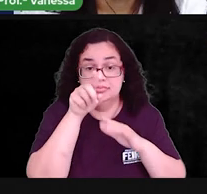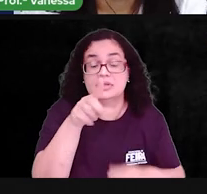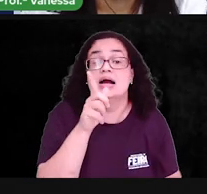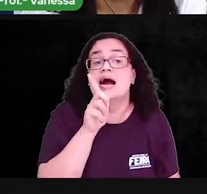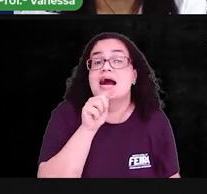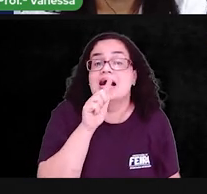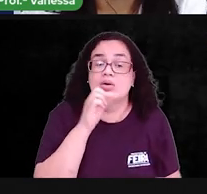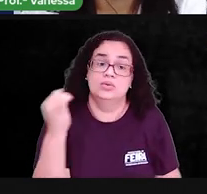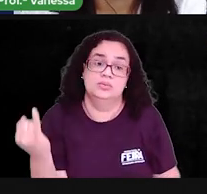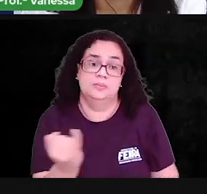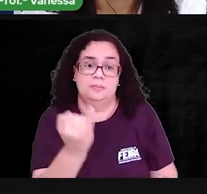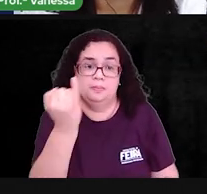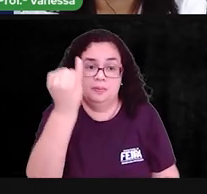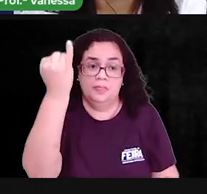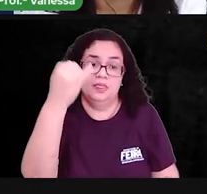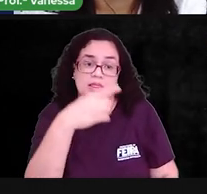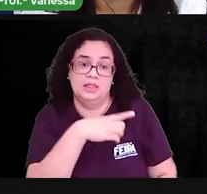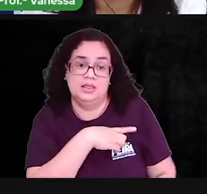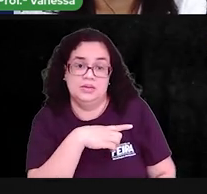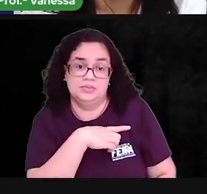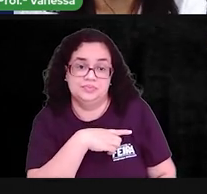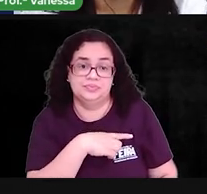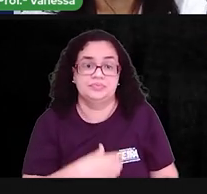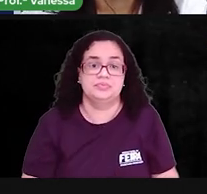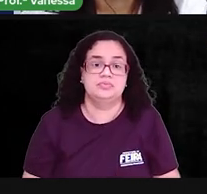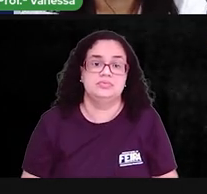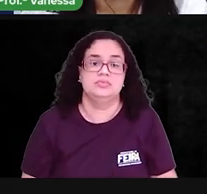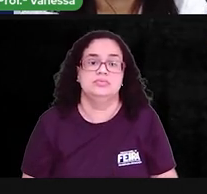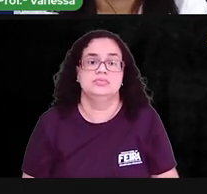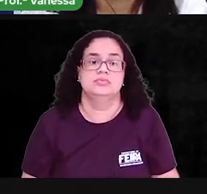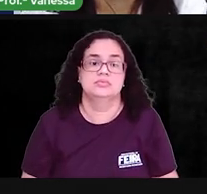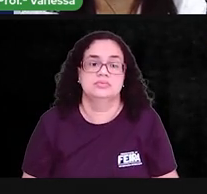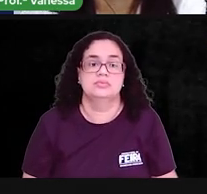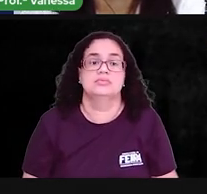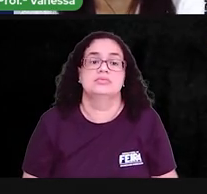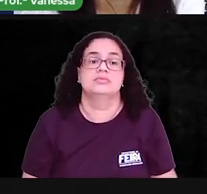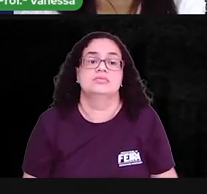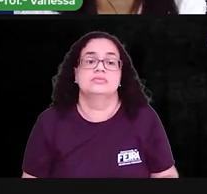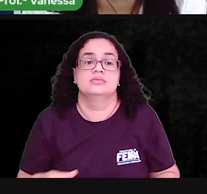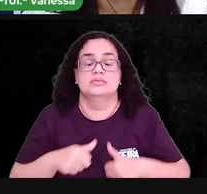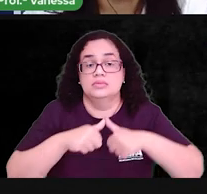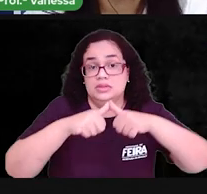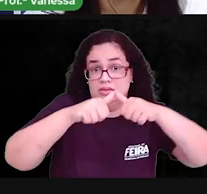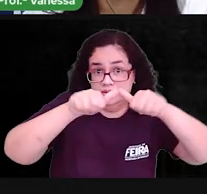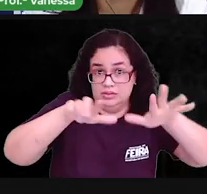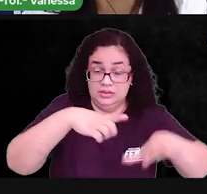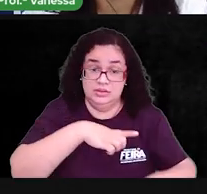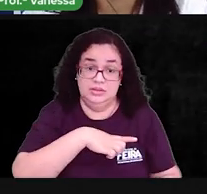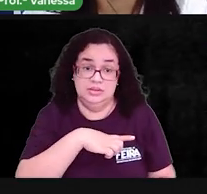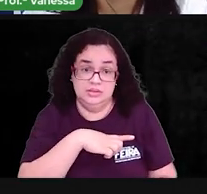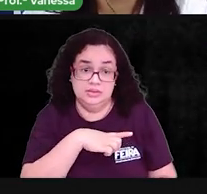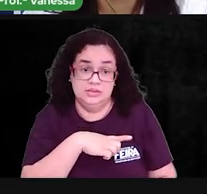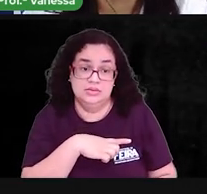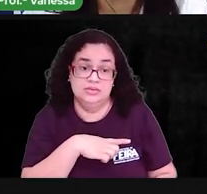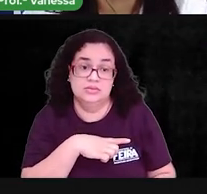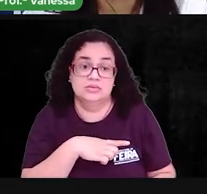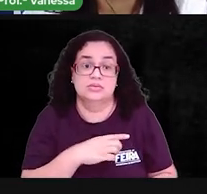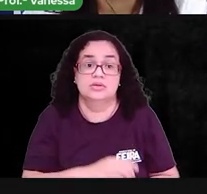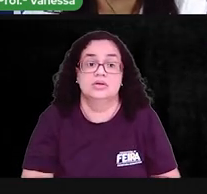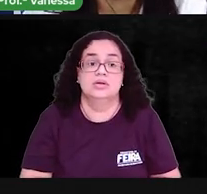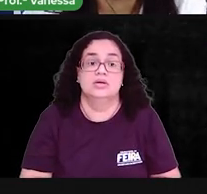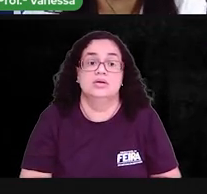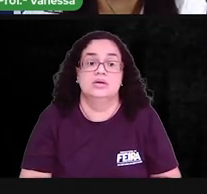água é fundamental para a existência de uma hidrelétrica nesse tipo de uso na água fica concentrada o reservatório